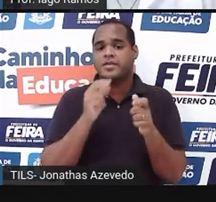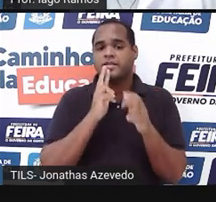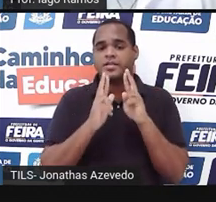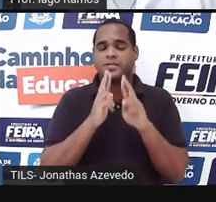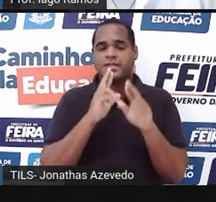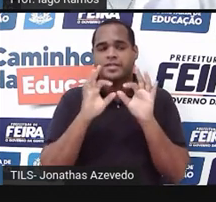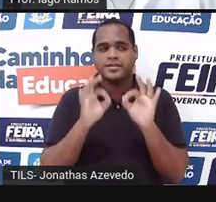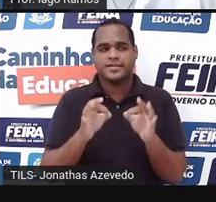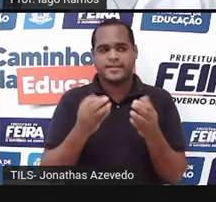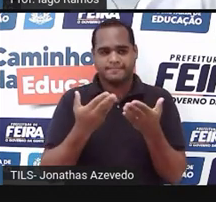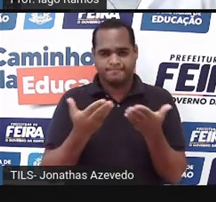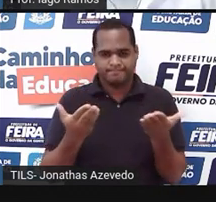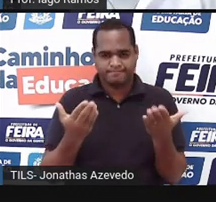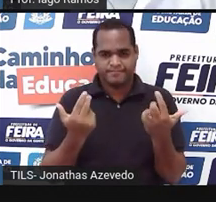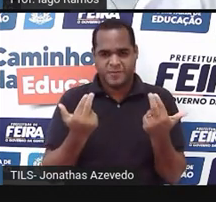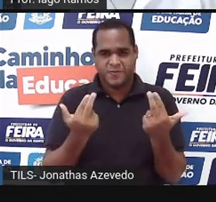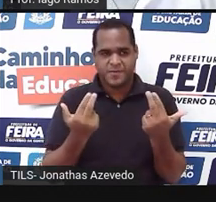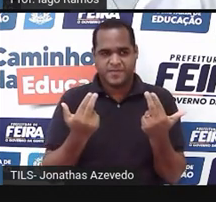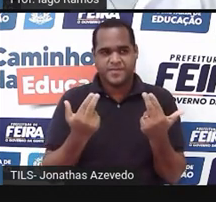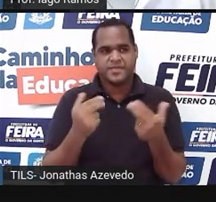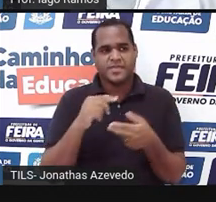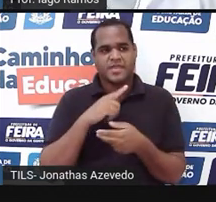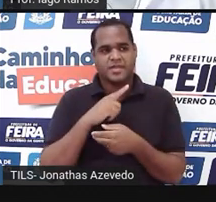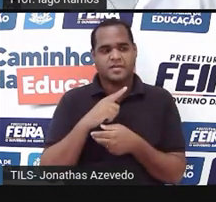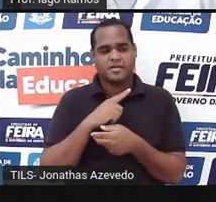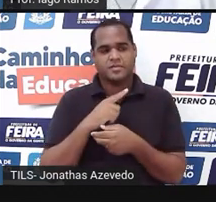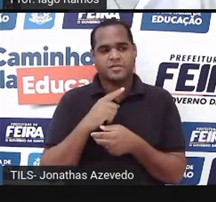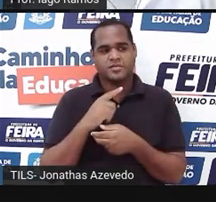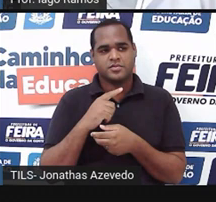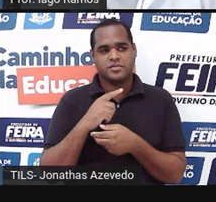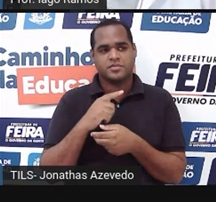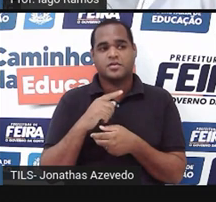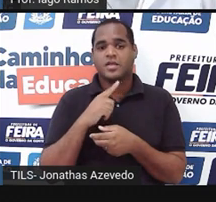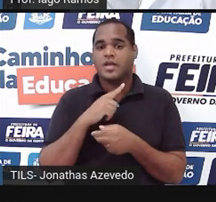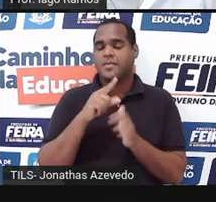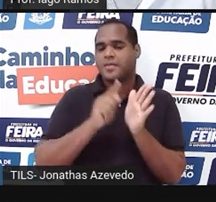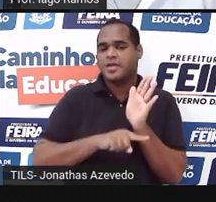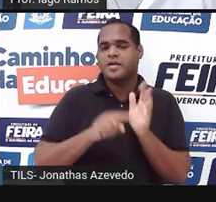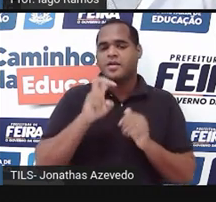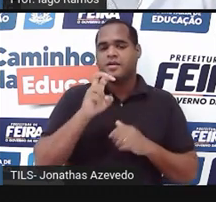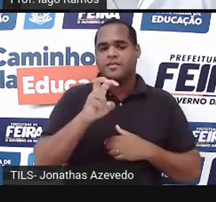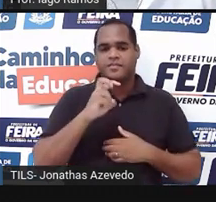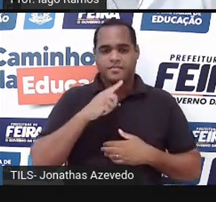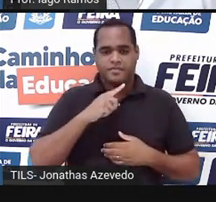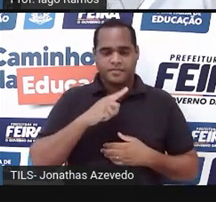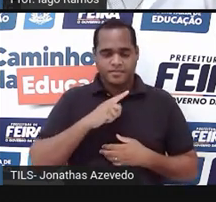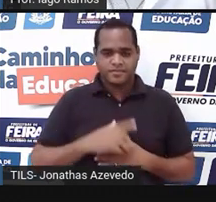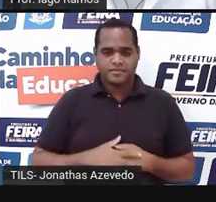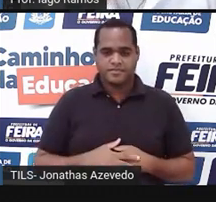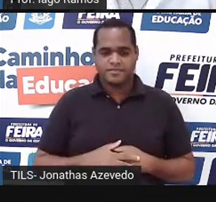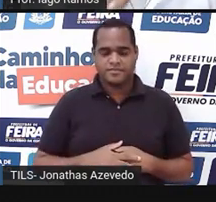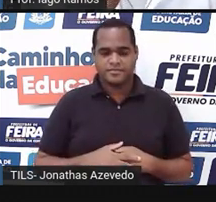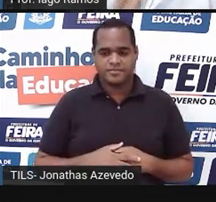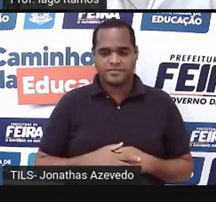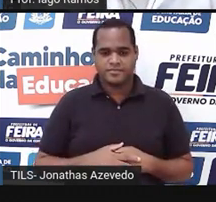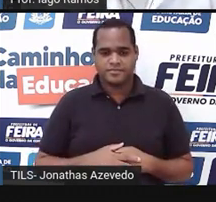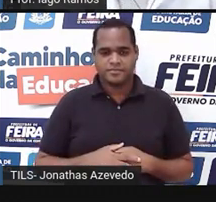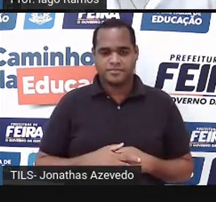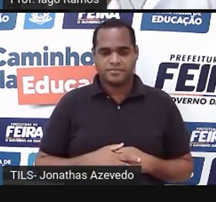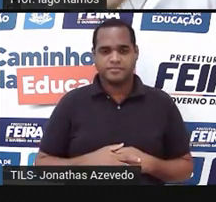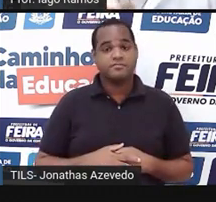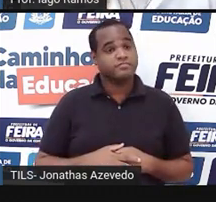dessa equação é igual a menos cinco Beleza então a